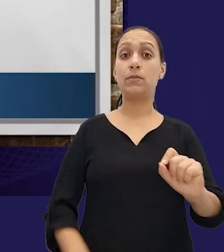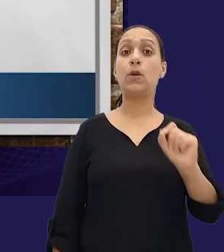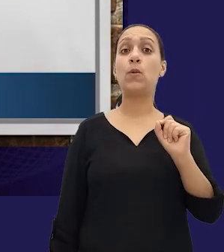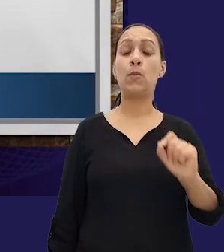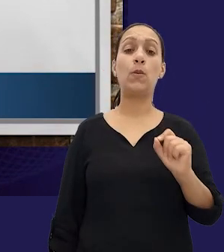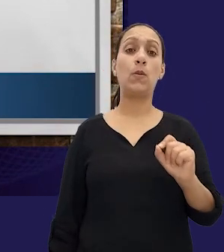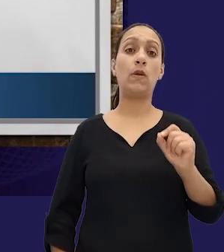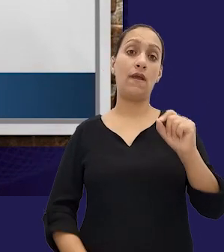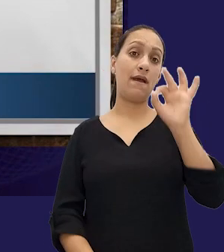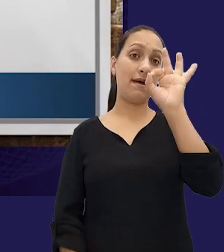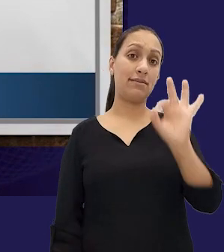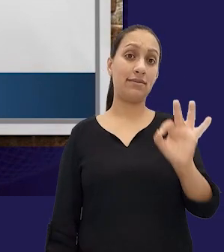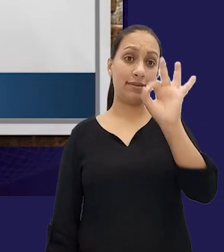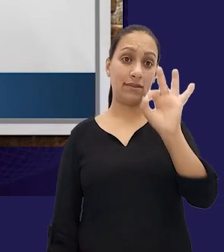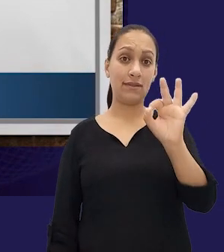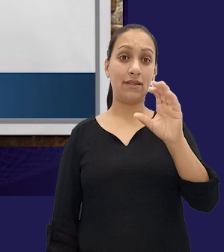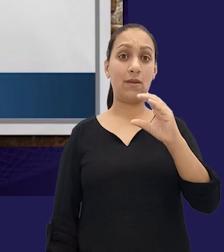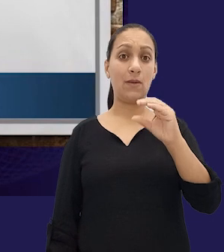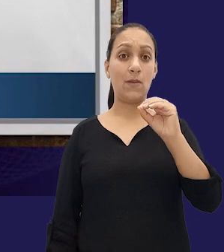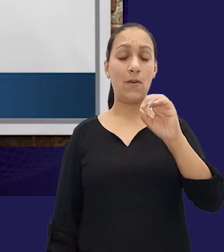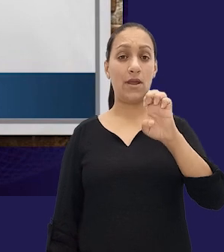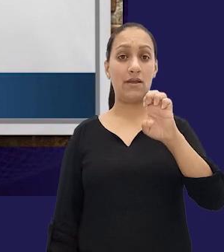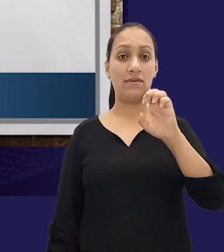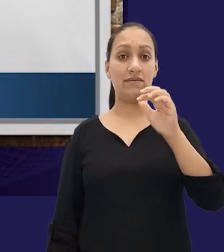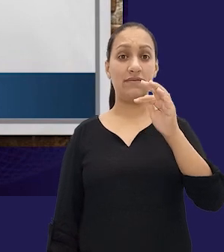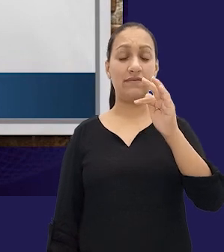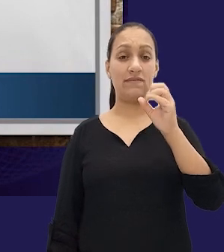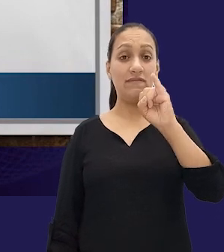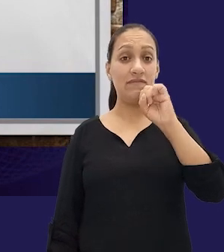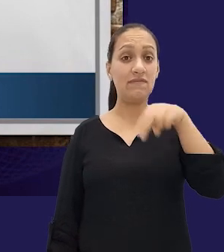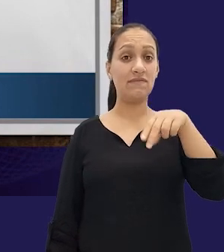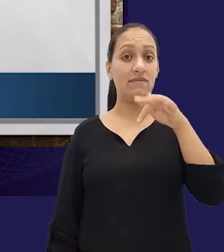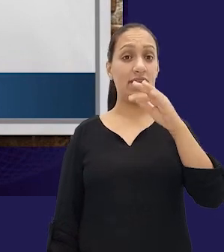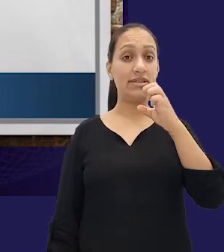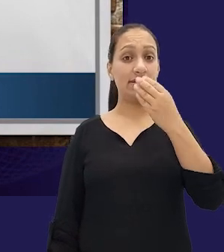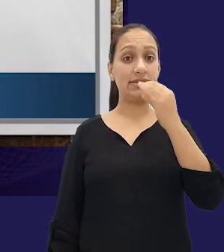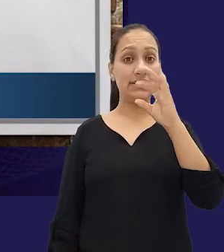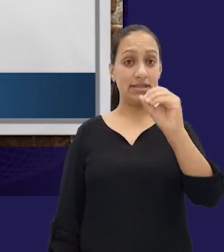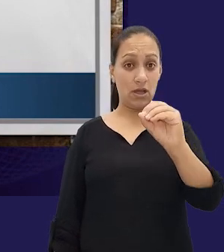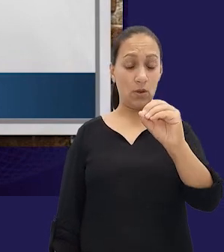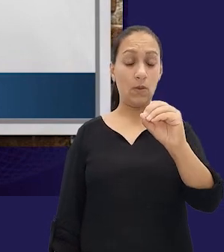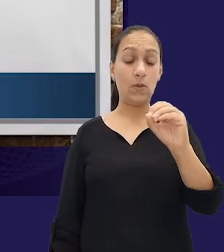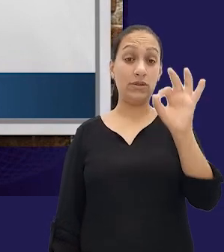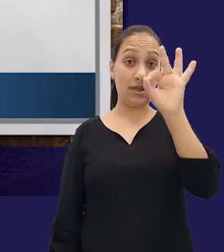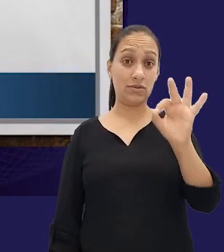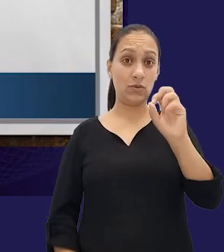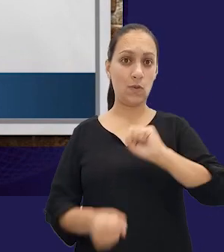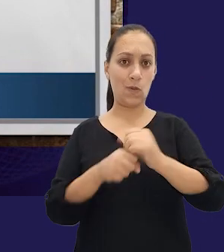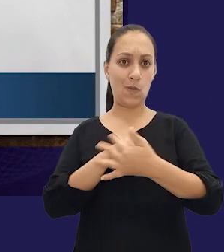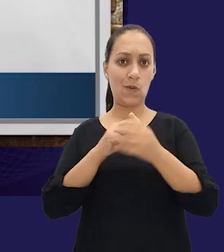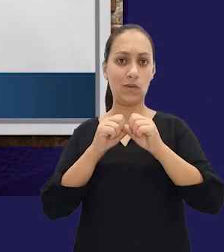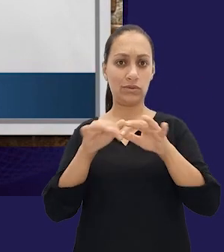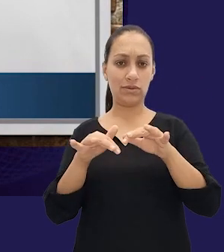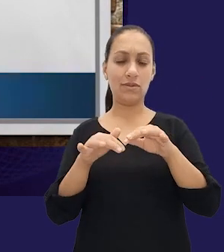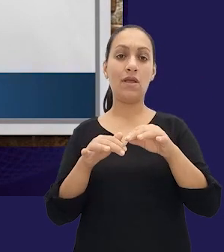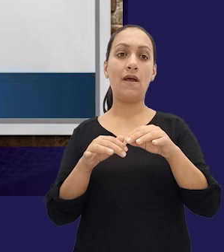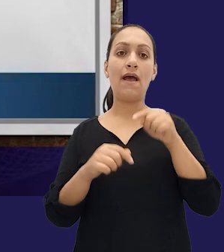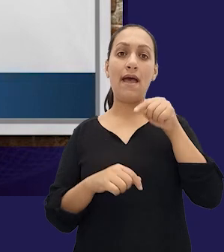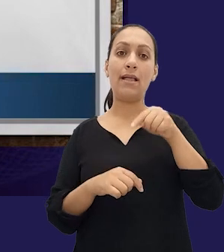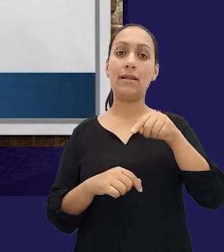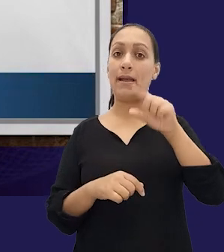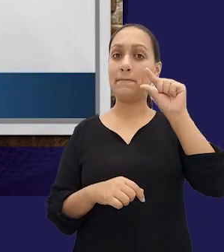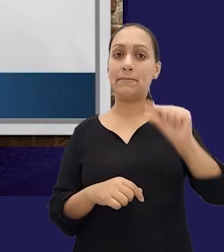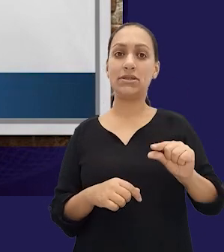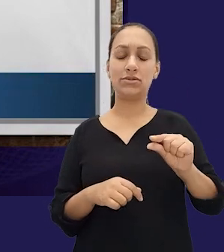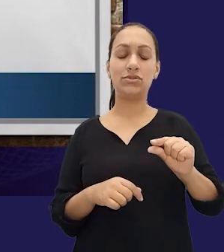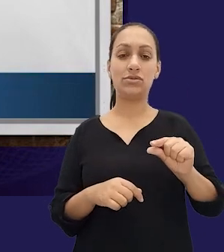Que a taxa de co-infecção por bactérias em pacientes com Covid-19, ela é uma taxa baixa, certo?